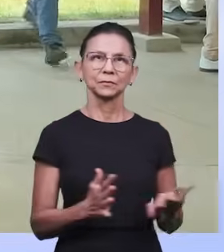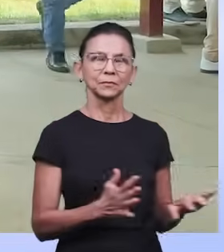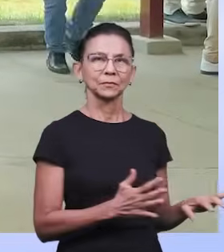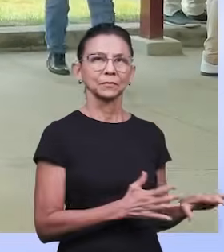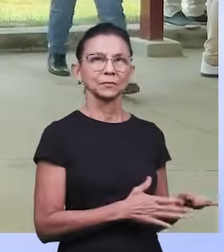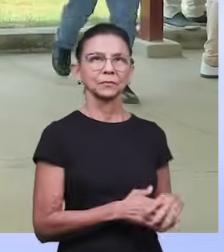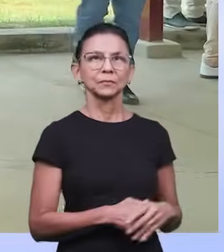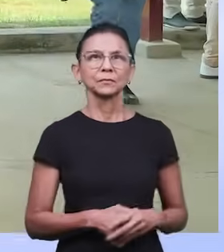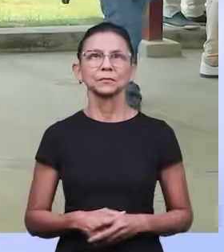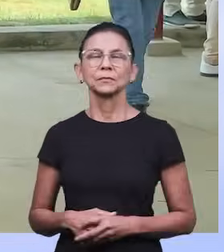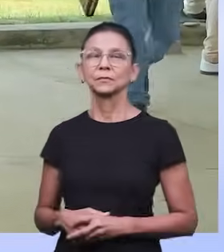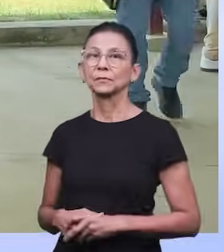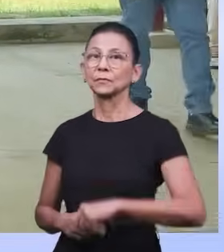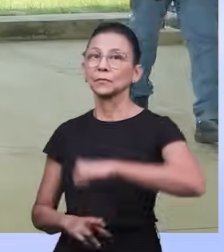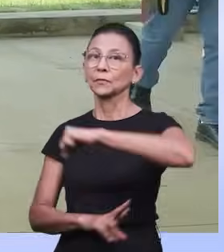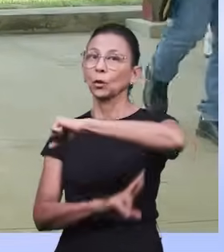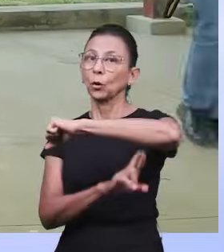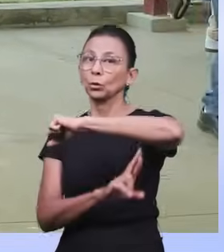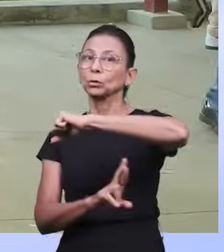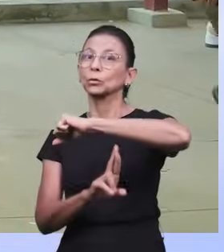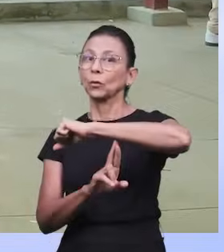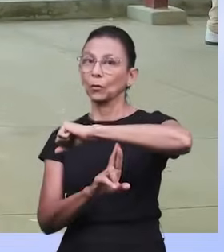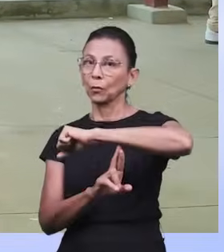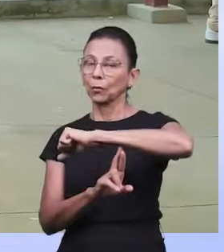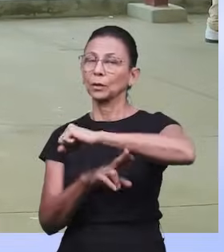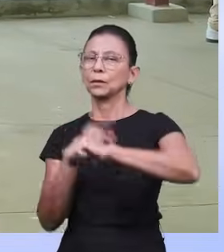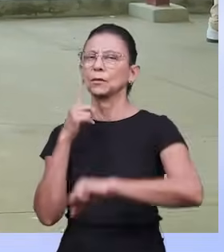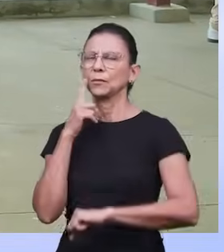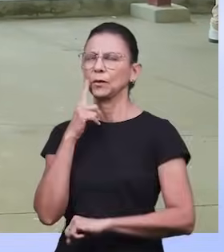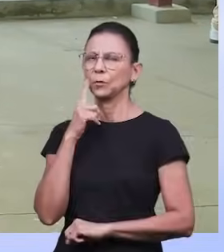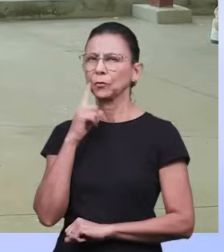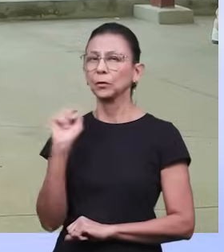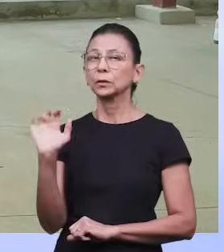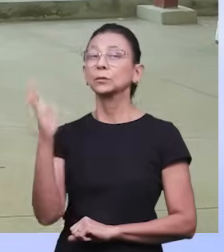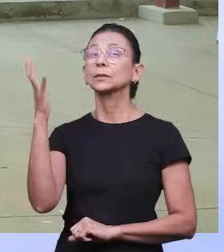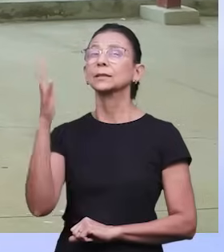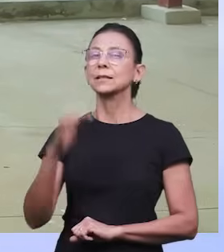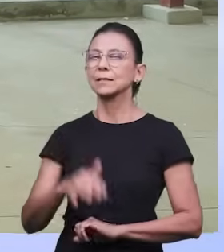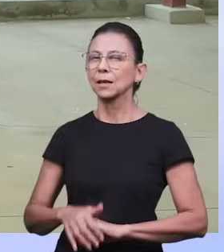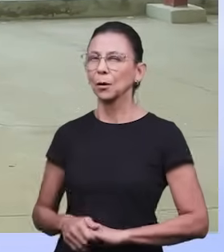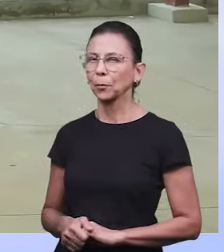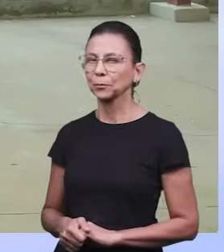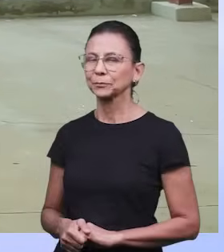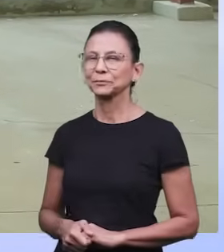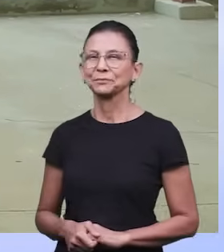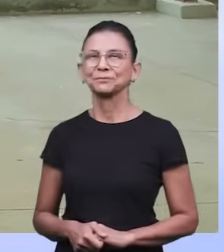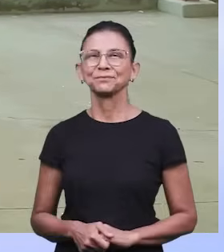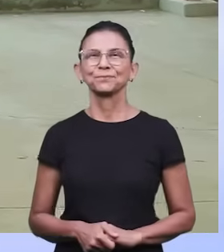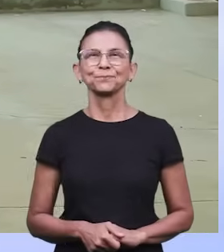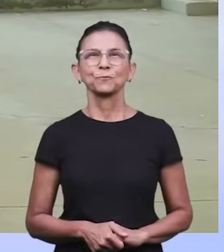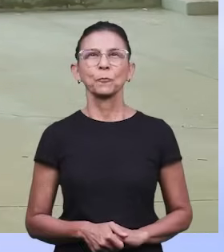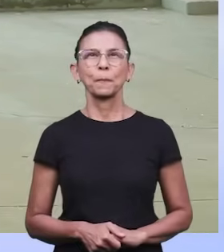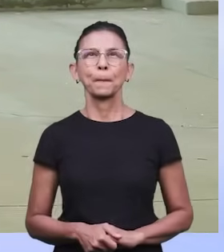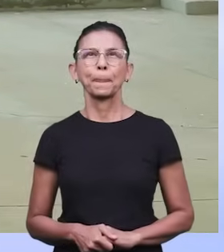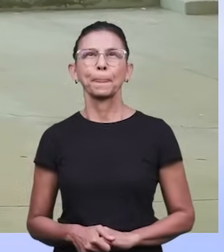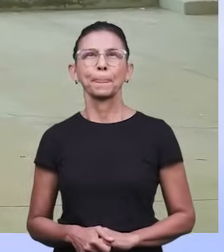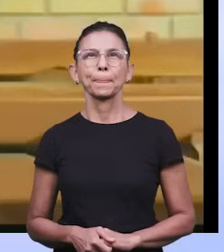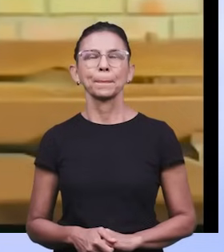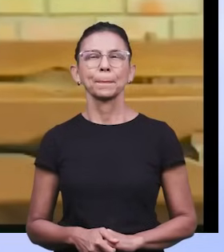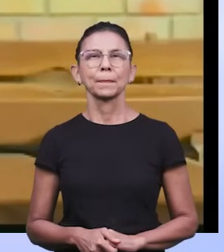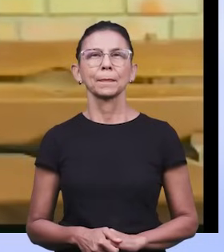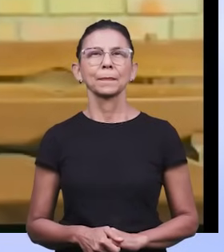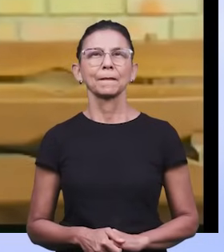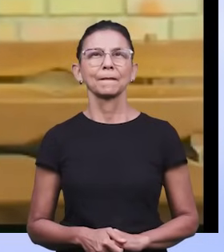Vamos agora para Rondônia, onde quem vai contar tudo o que aconteceu ali na cidade de Porto Velho vai ser o pastor Alan. Foi uma festa,